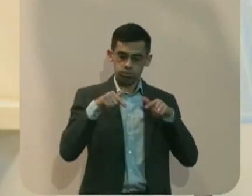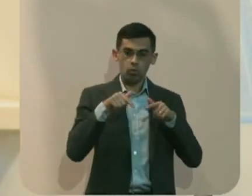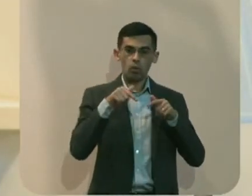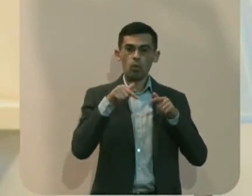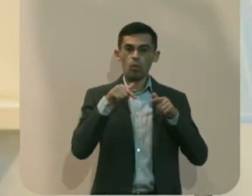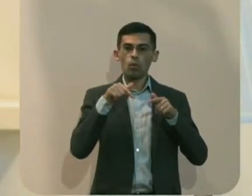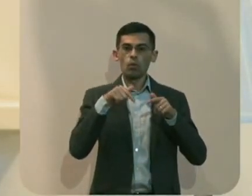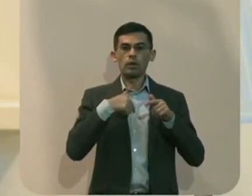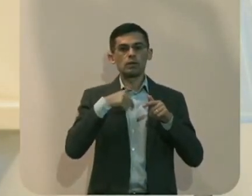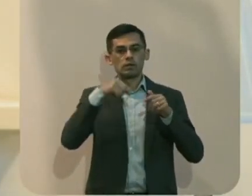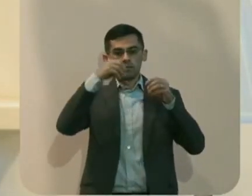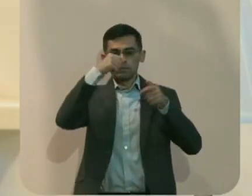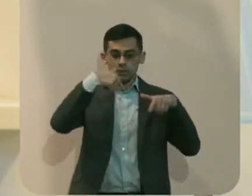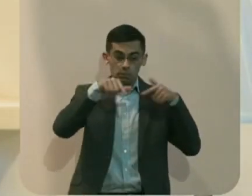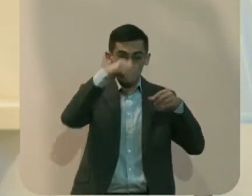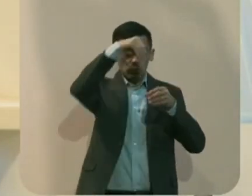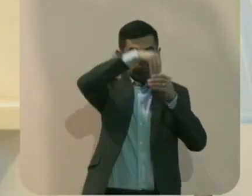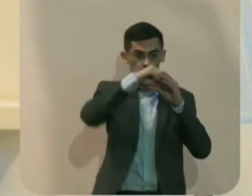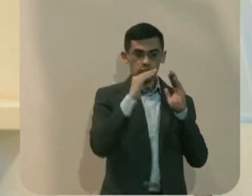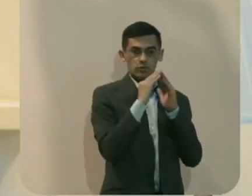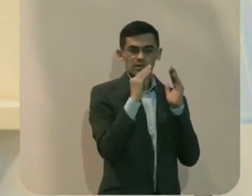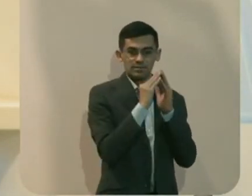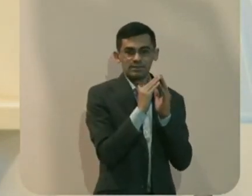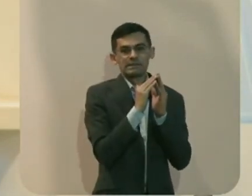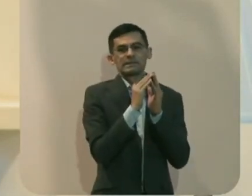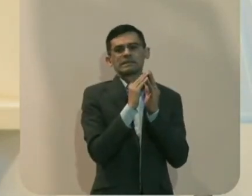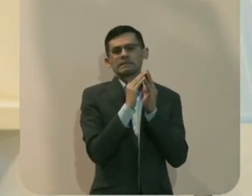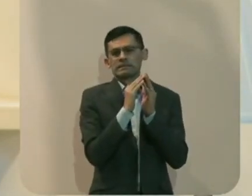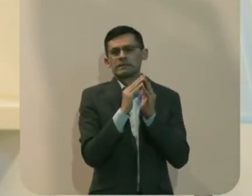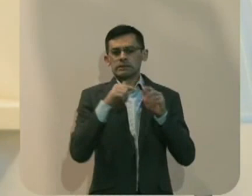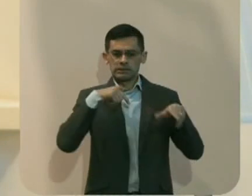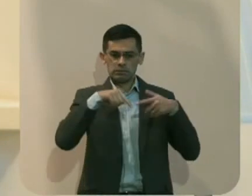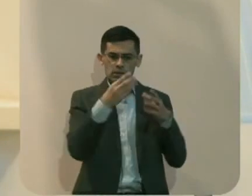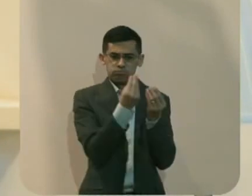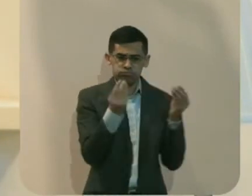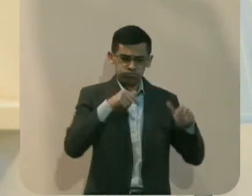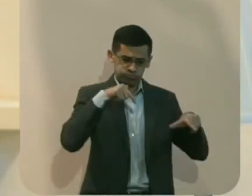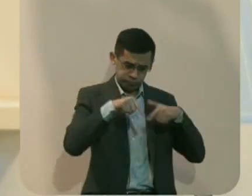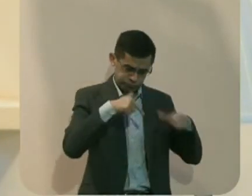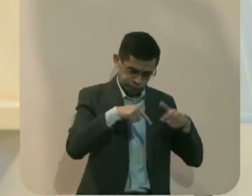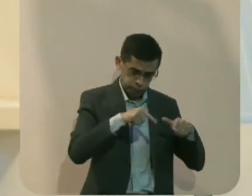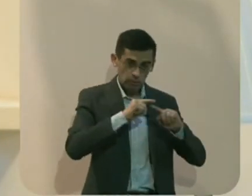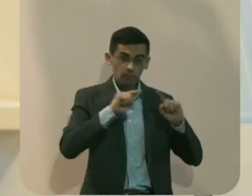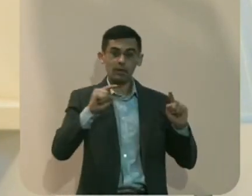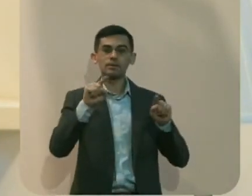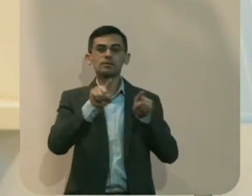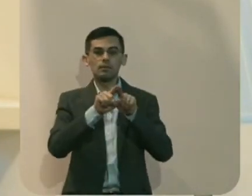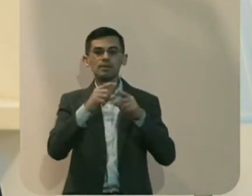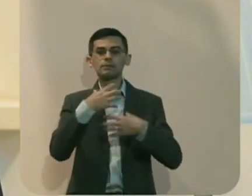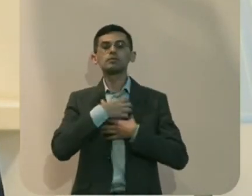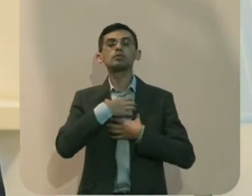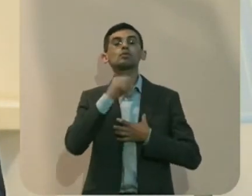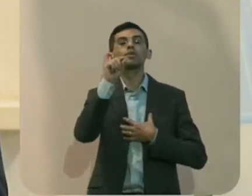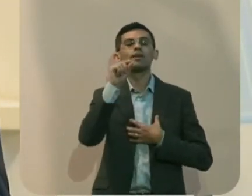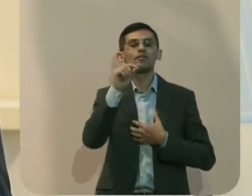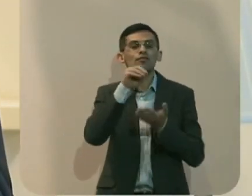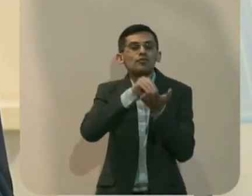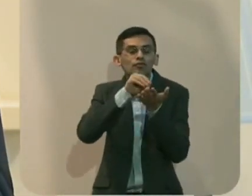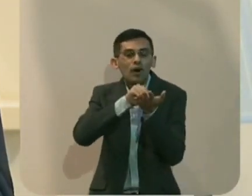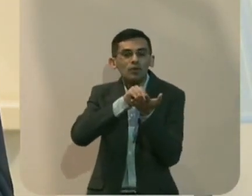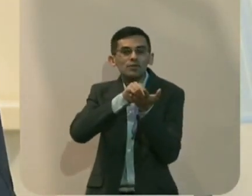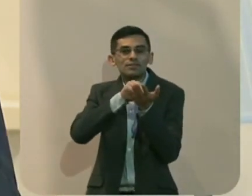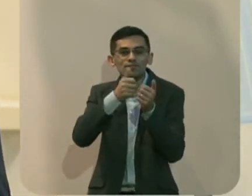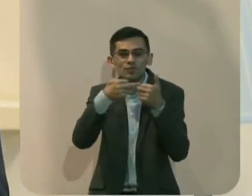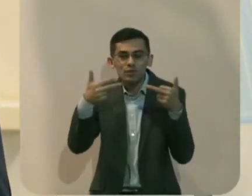se chama home office, não é? E a gente trabalha muito, mas eu tenho sentido uma carência, né?